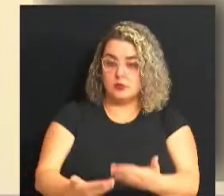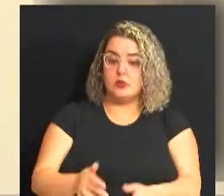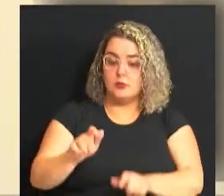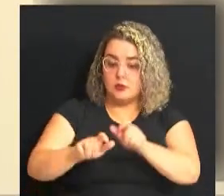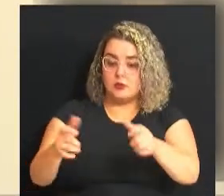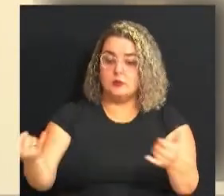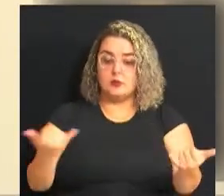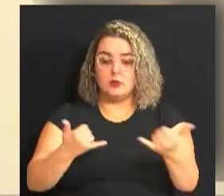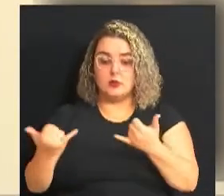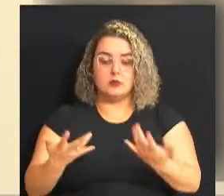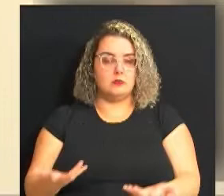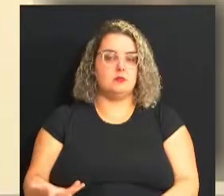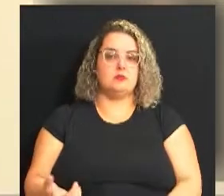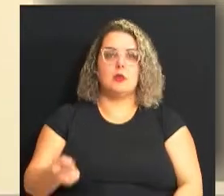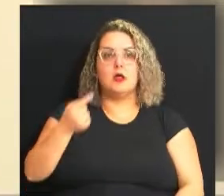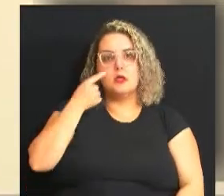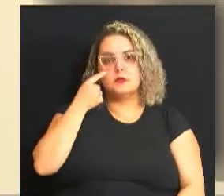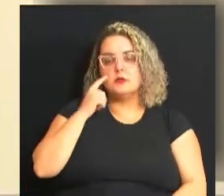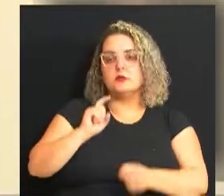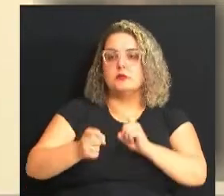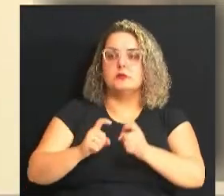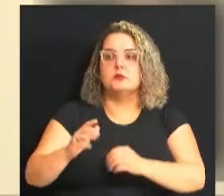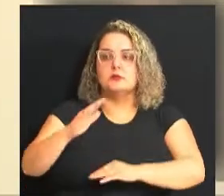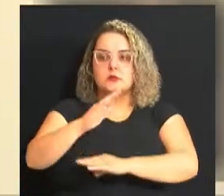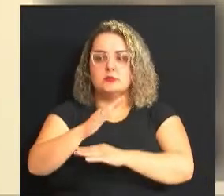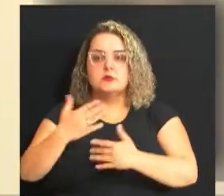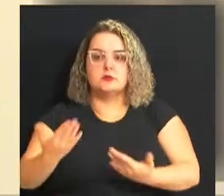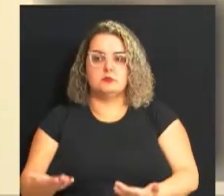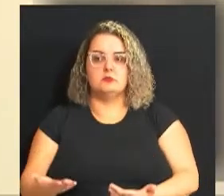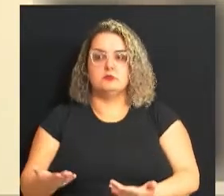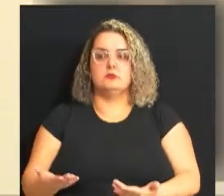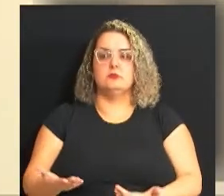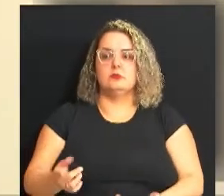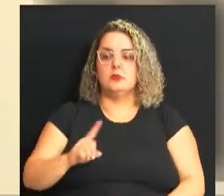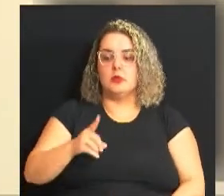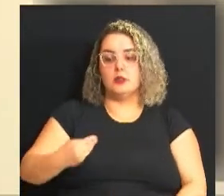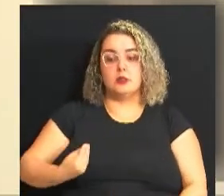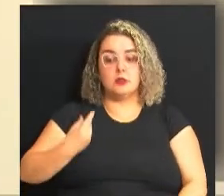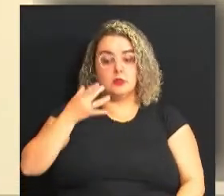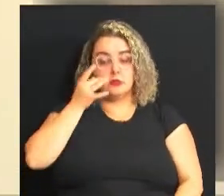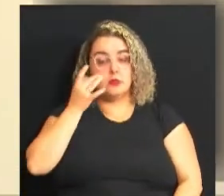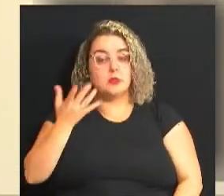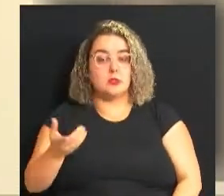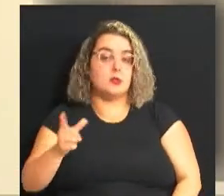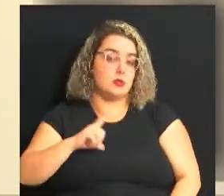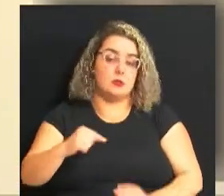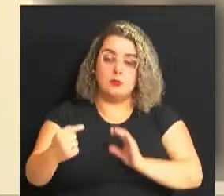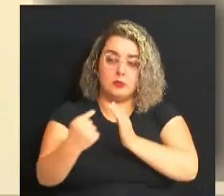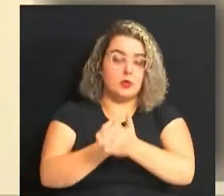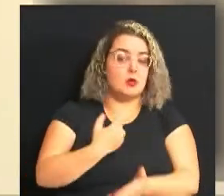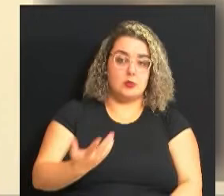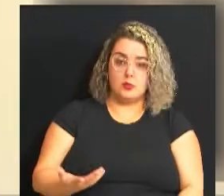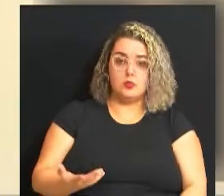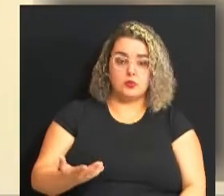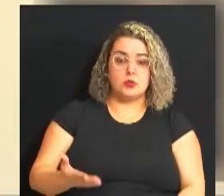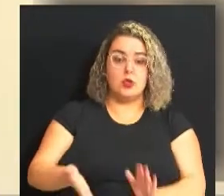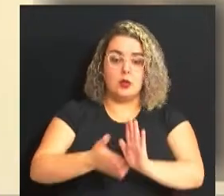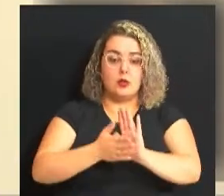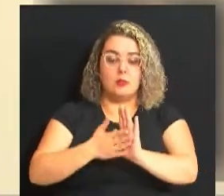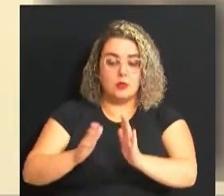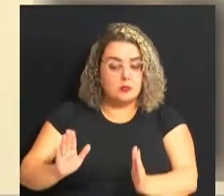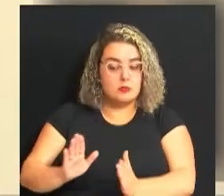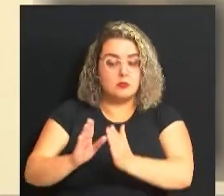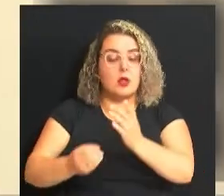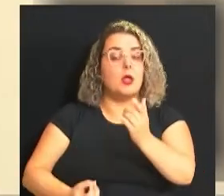né? Eu assisti a reunião lá da Câmara e tal, apesar de não estarem aqui. E o propósito da frente é esse, criar esse